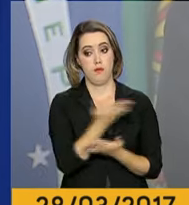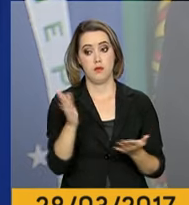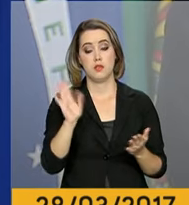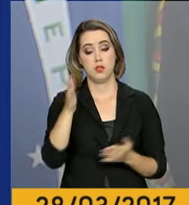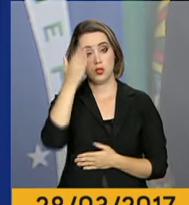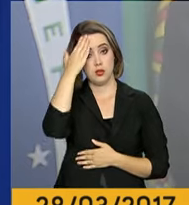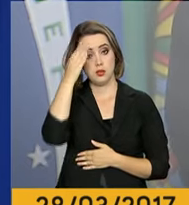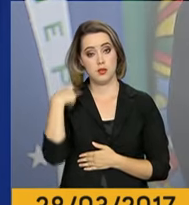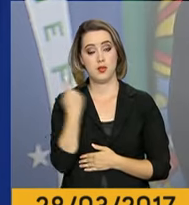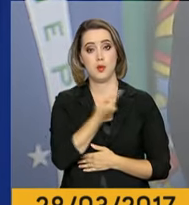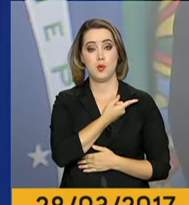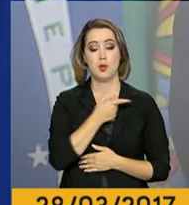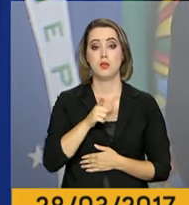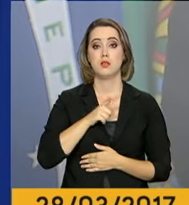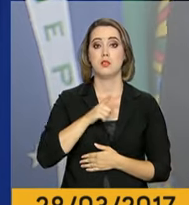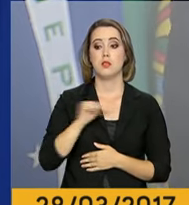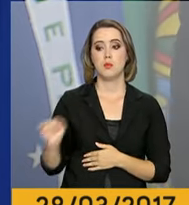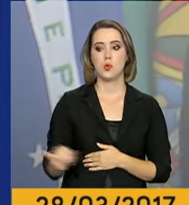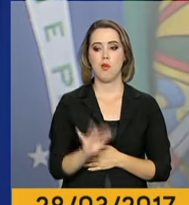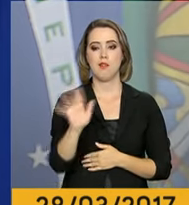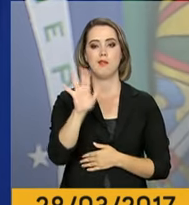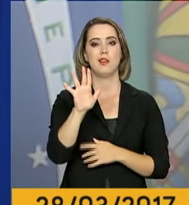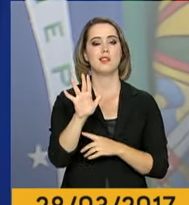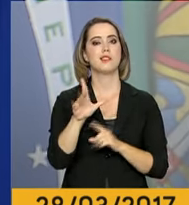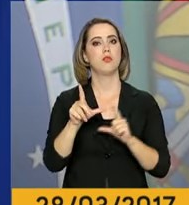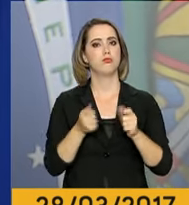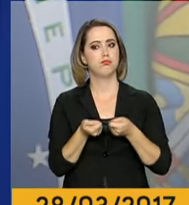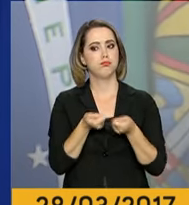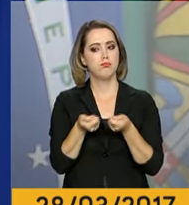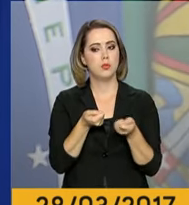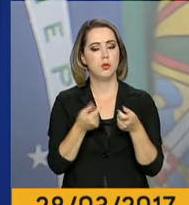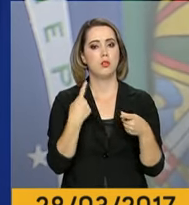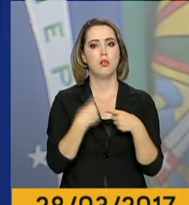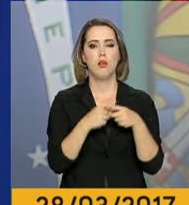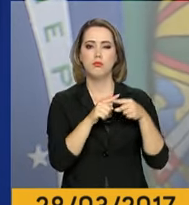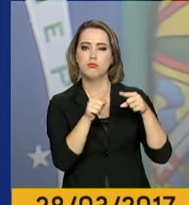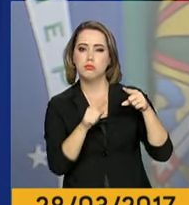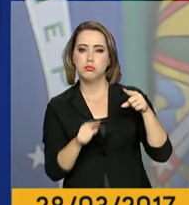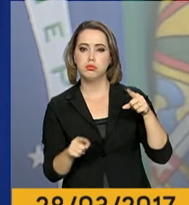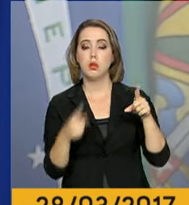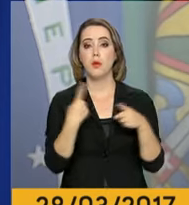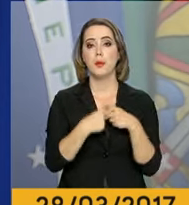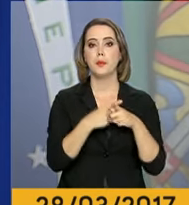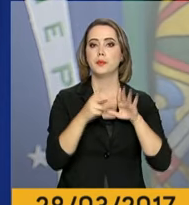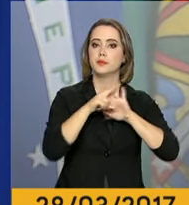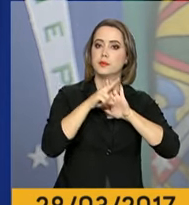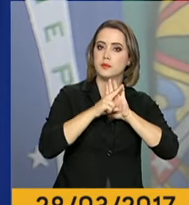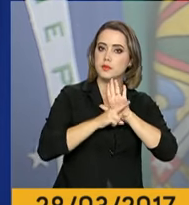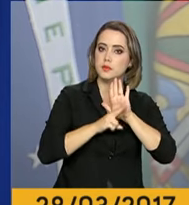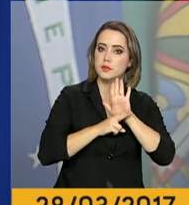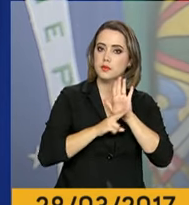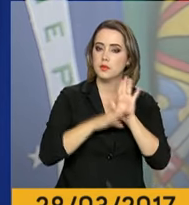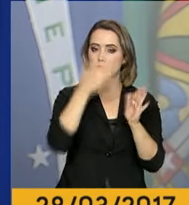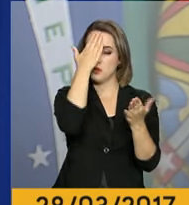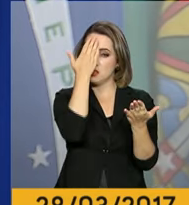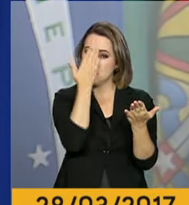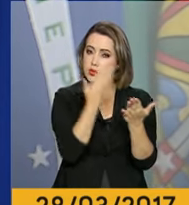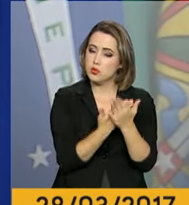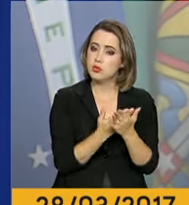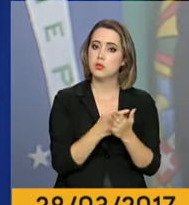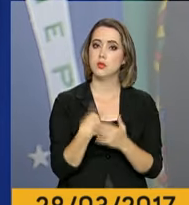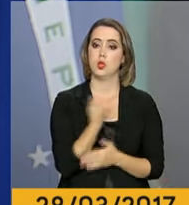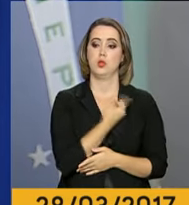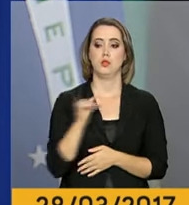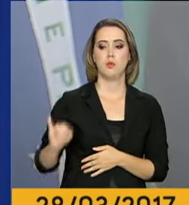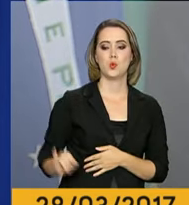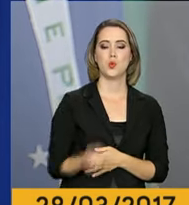inflação Cadente precisamente porque as medidas estão ganhando credibilidade nós estamos com